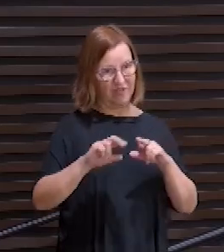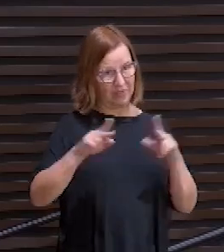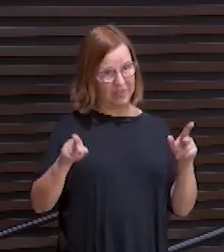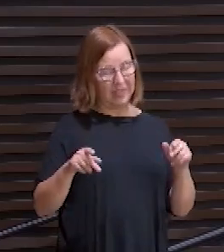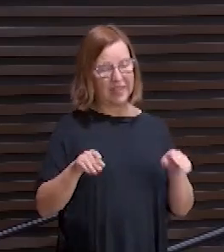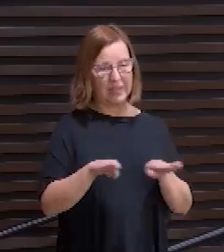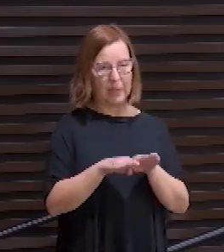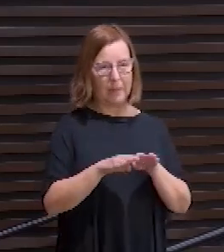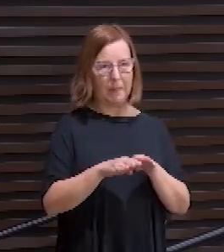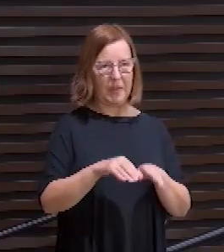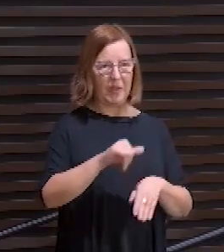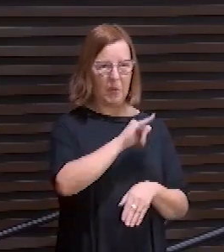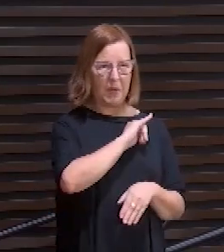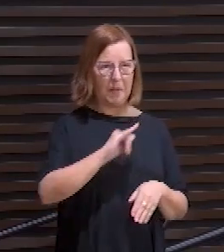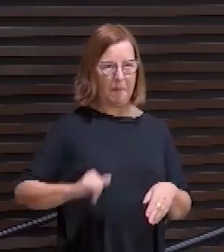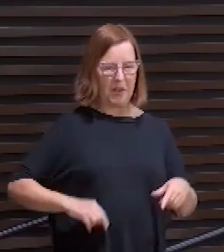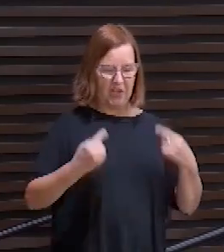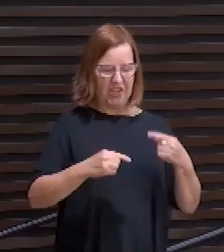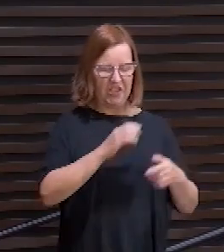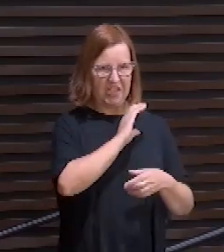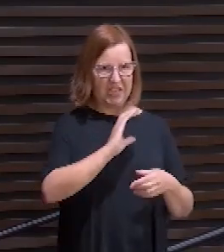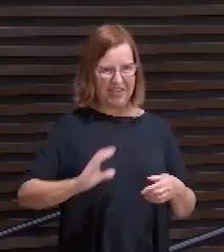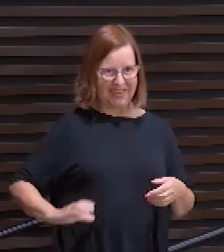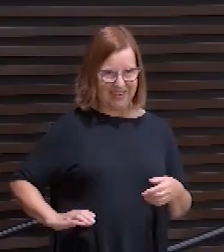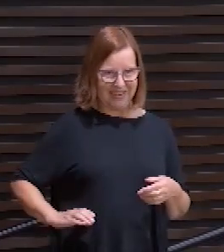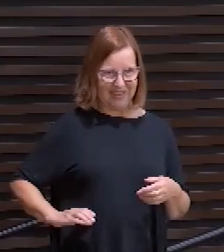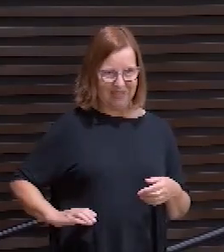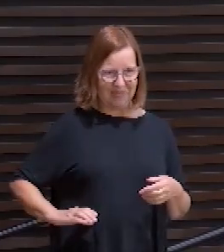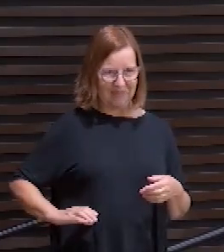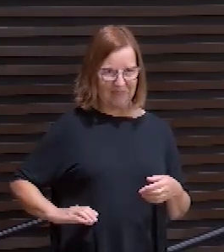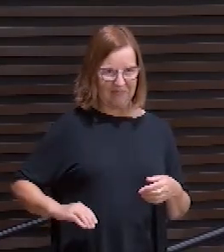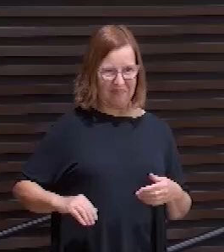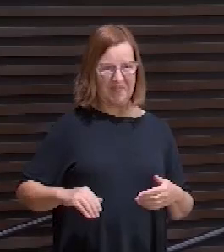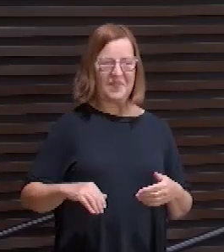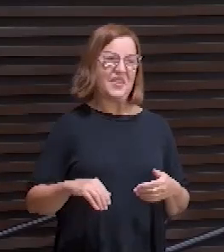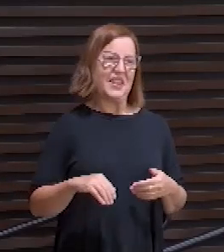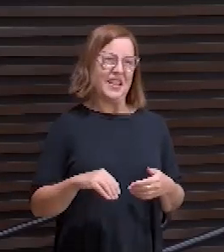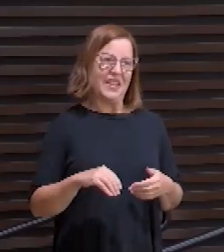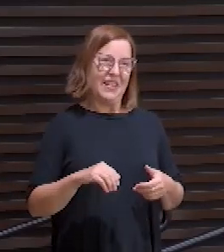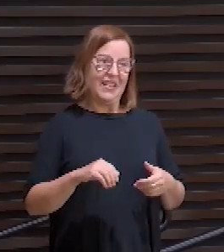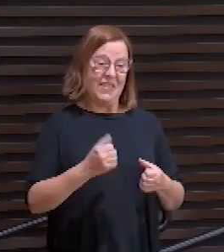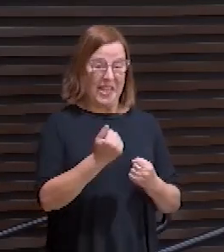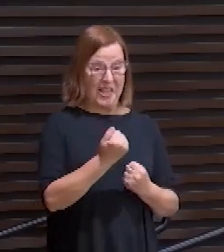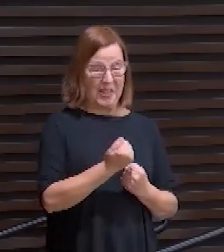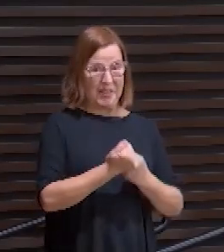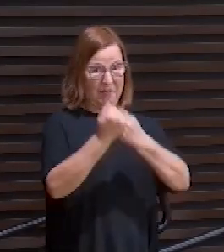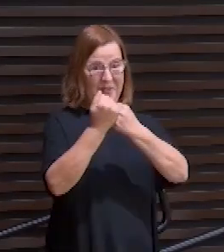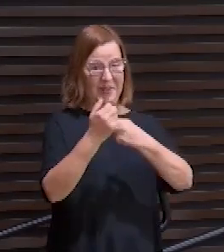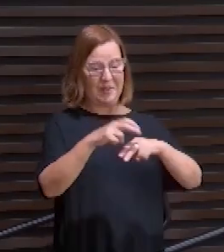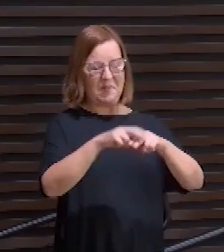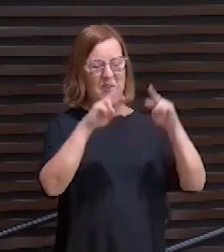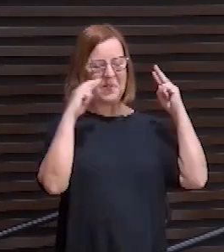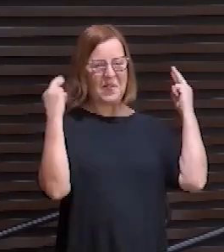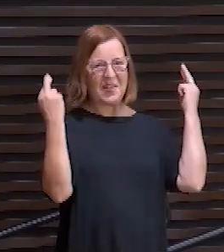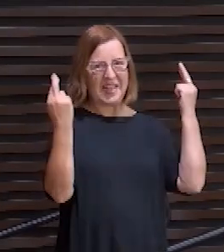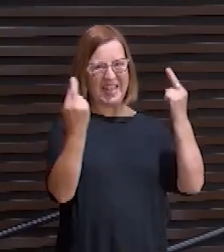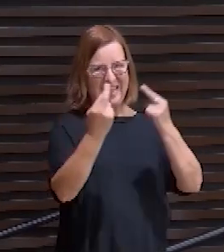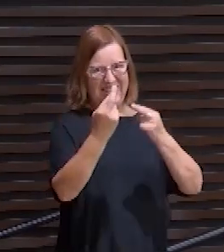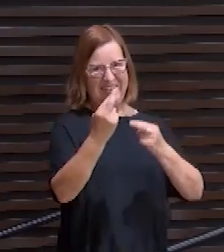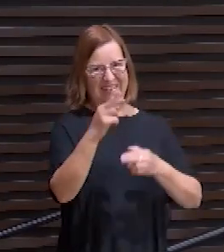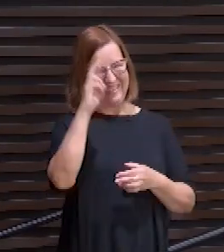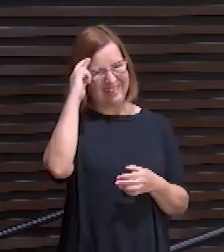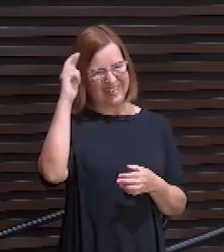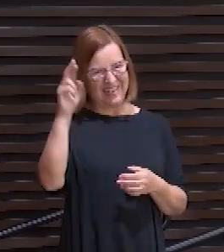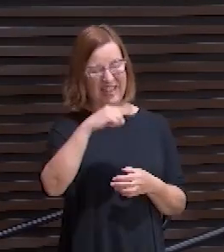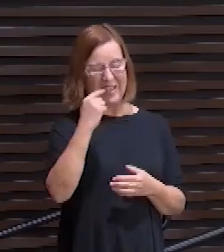anticristo cederá lugar para o reino do nosso Cristo. E nós, os que cremos, reinaremos juntamente